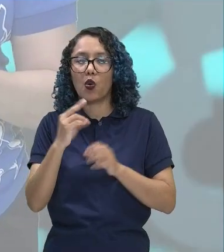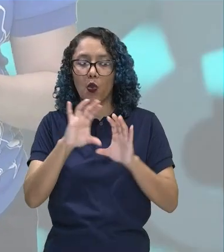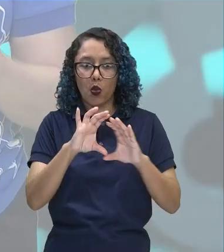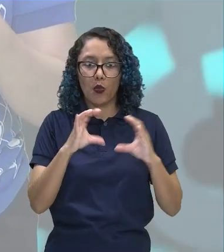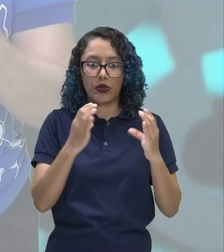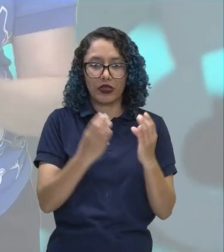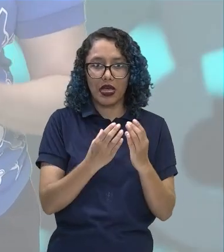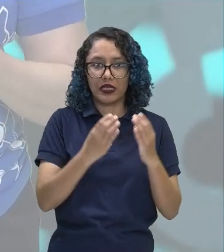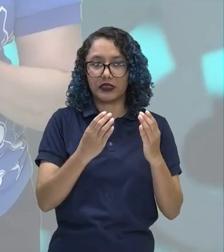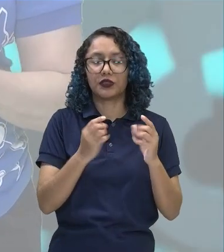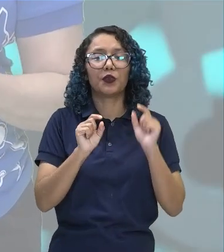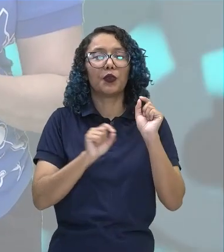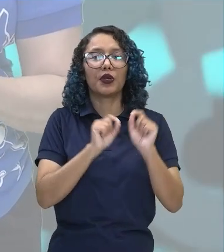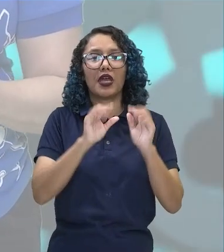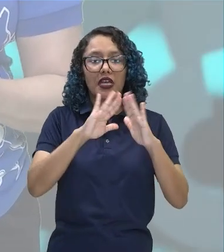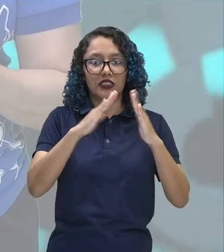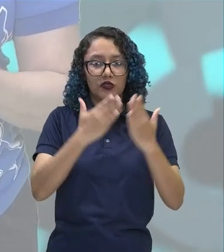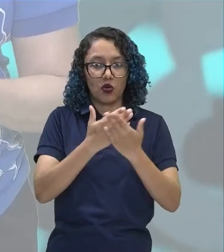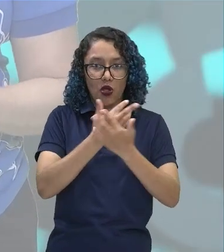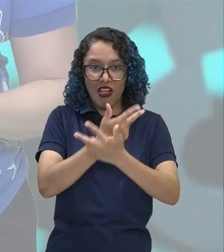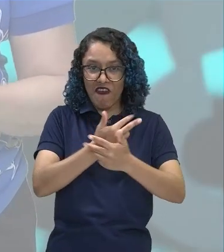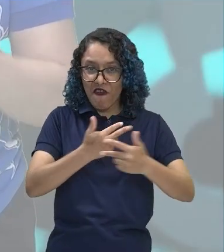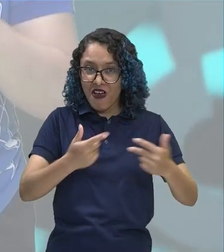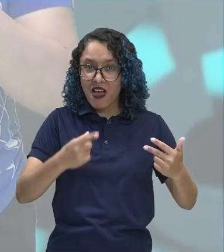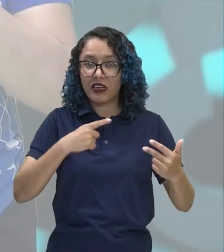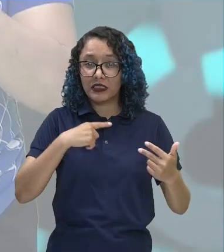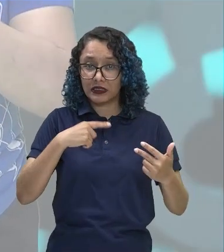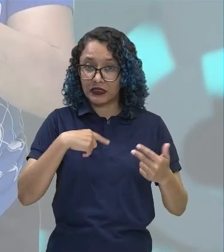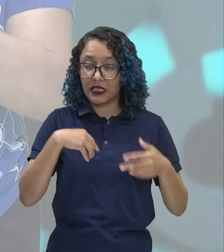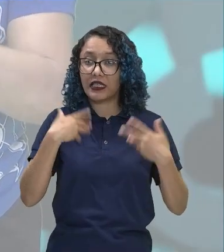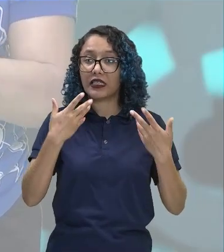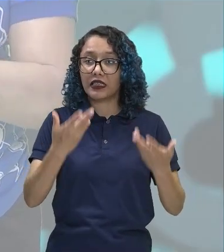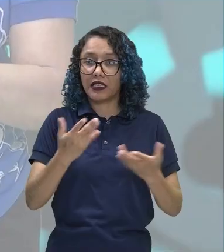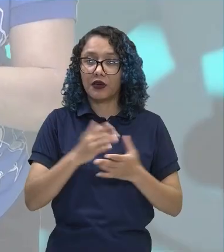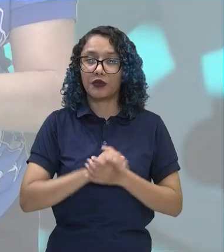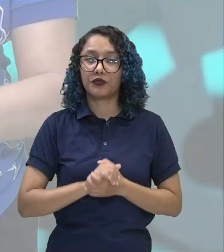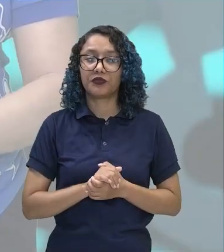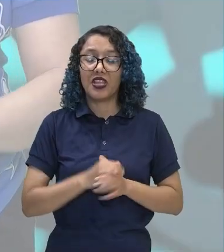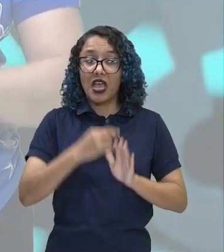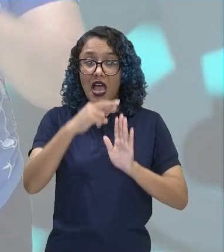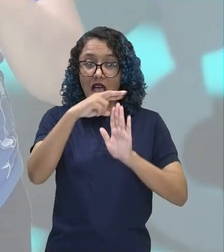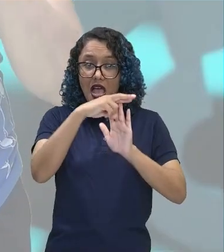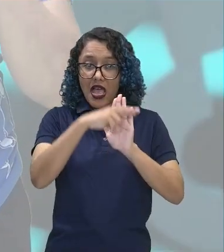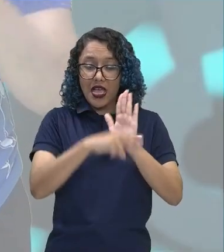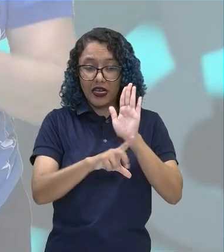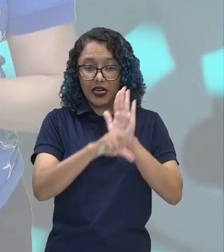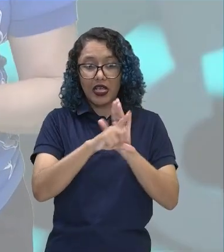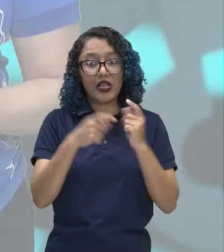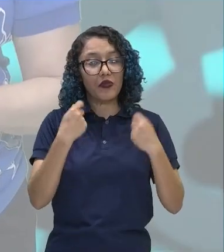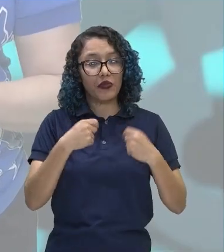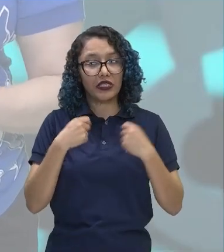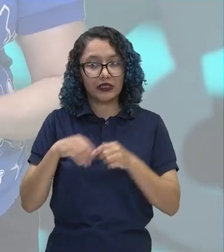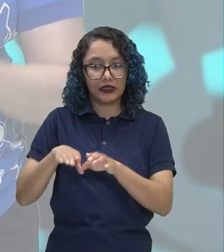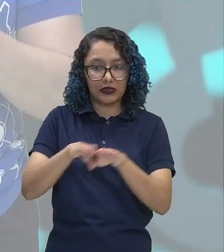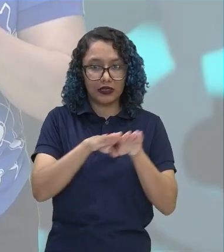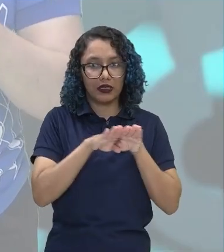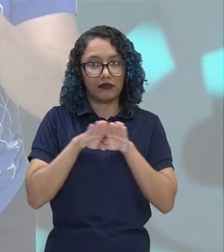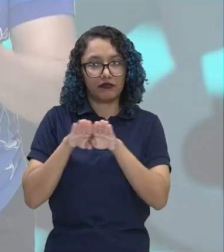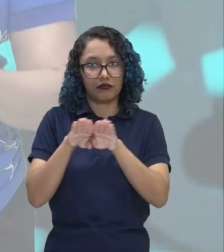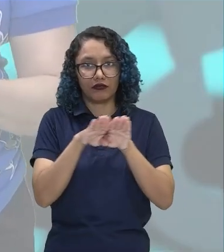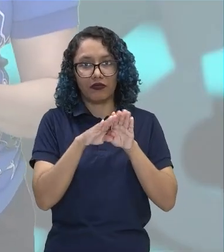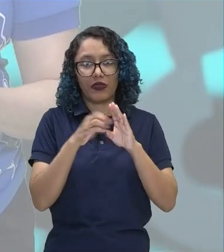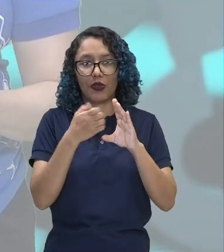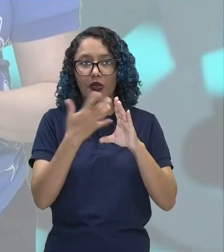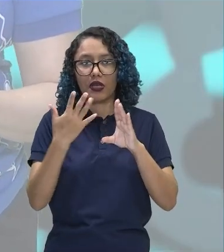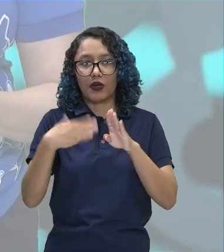né? Vai ser essas leis e normas serão, né, uniformes, serão uma única forma, né,